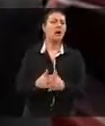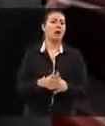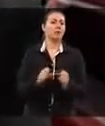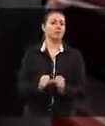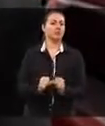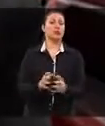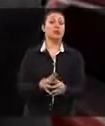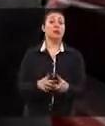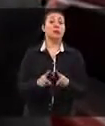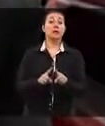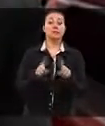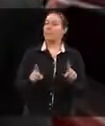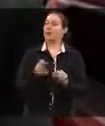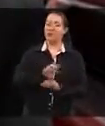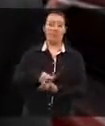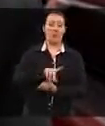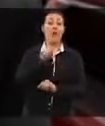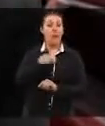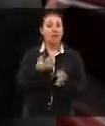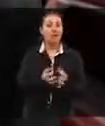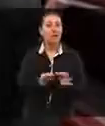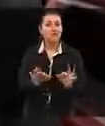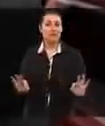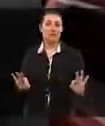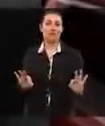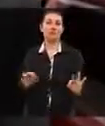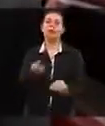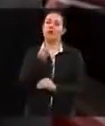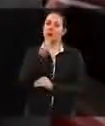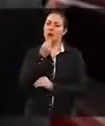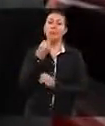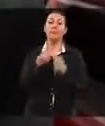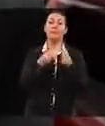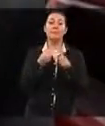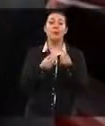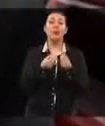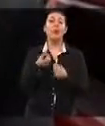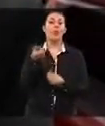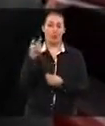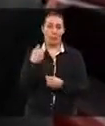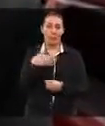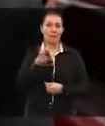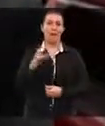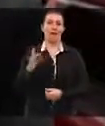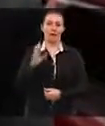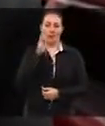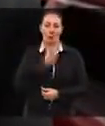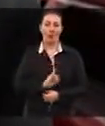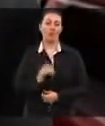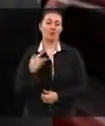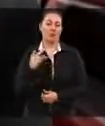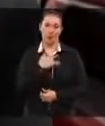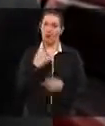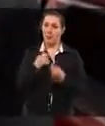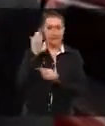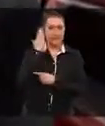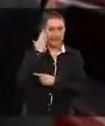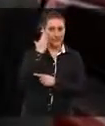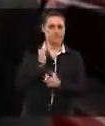mas na realidade é muito simples, desde que, obviamente, a gente tenha essa orientação de como tá emagrecendo de forma saudável,